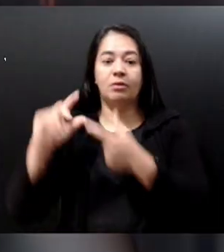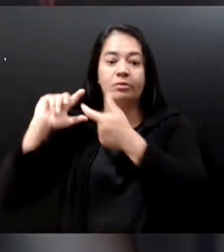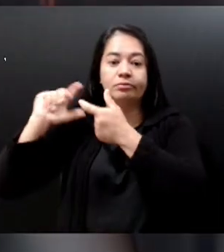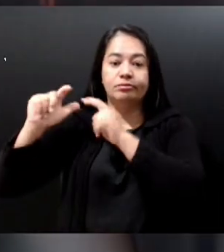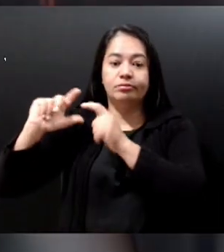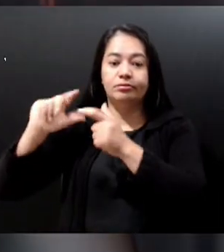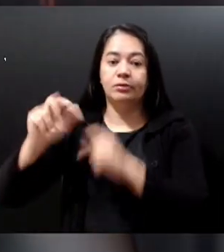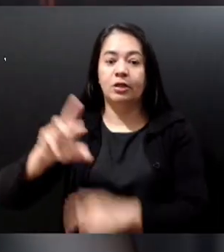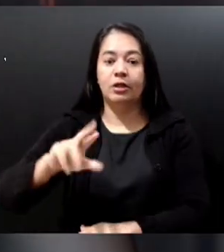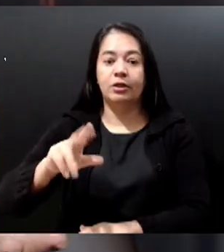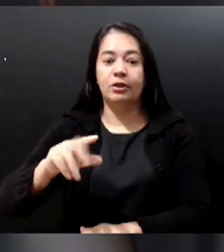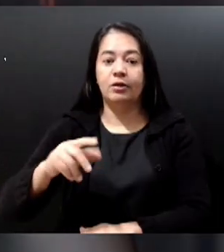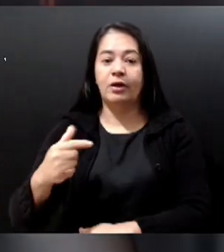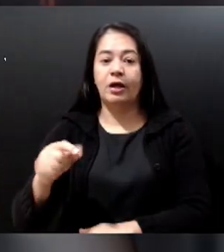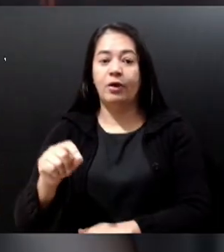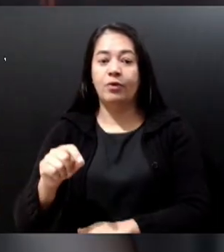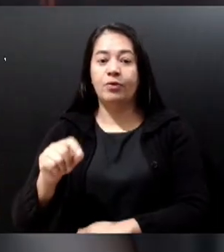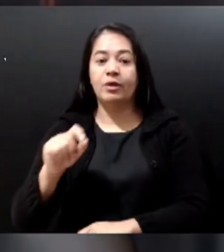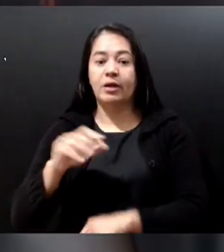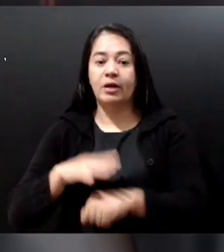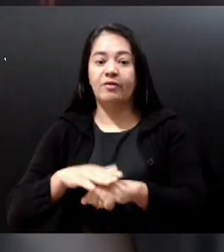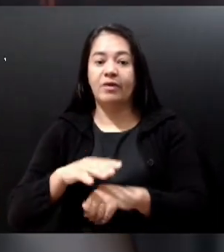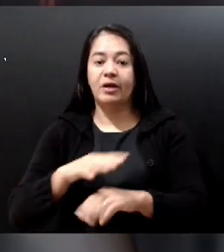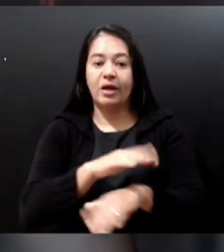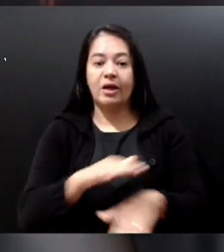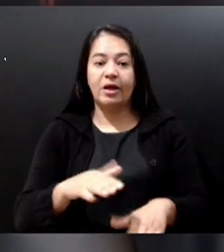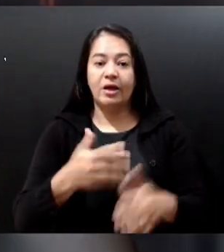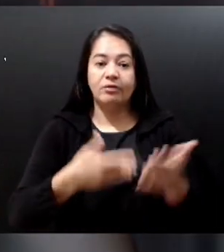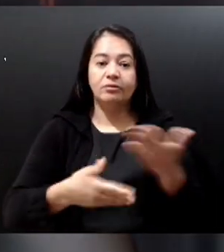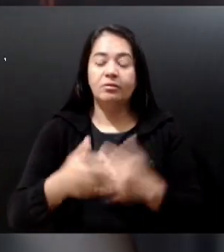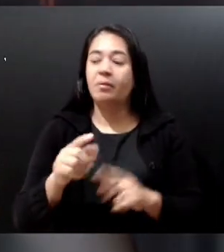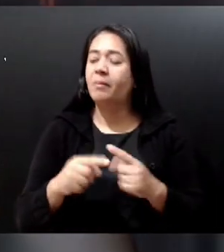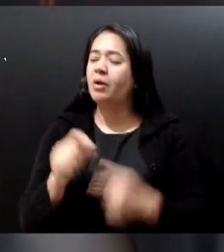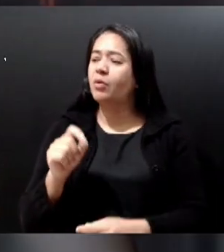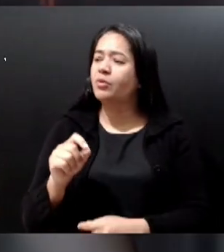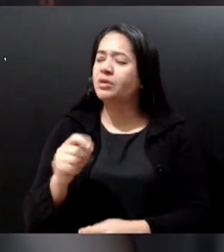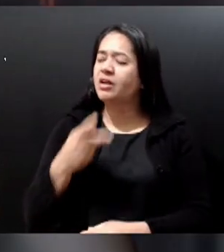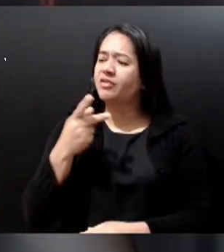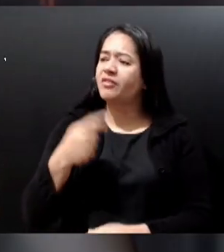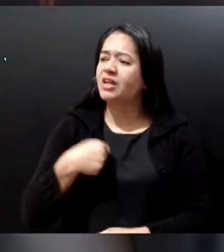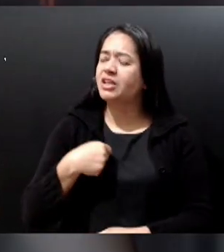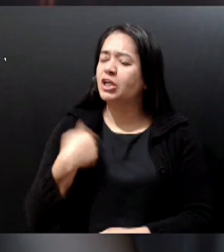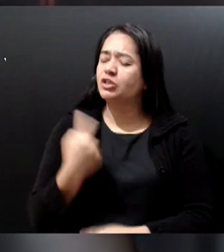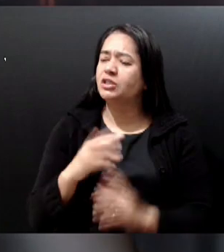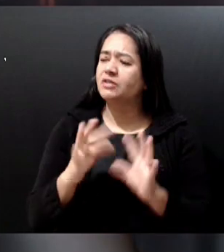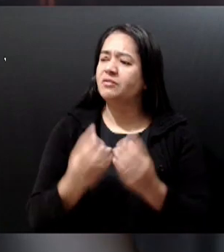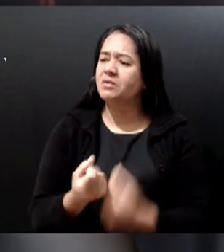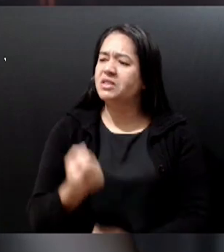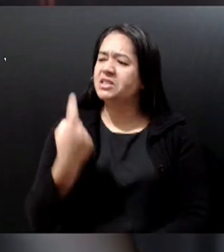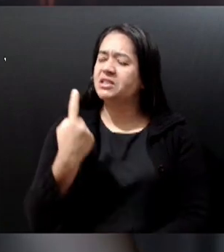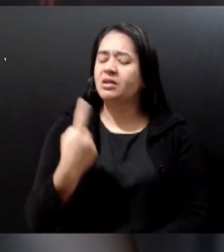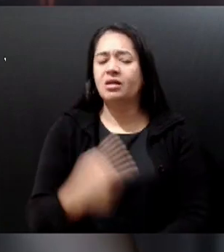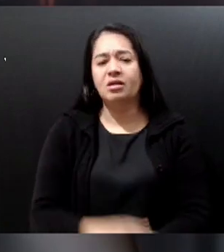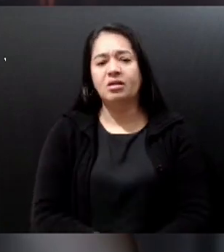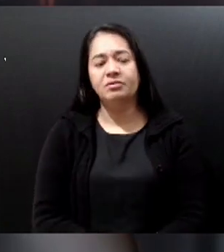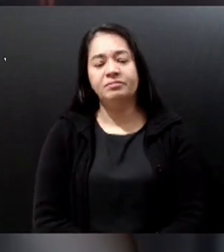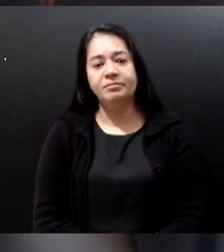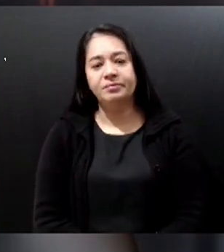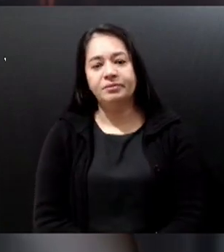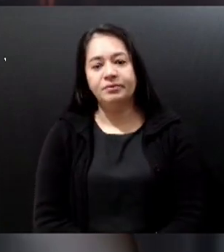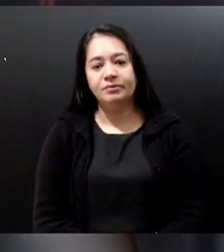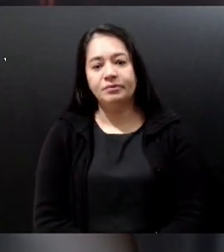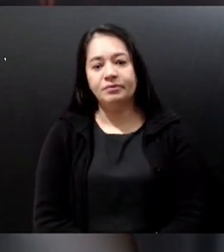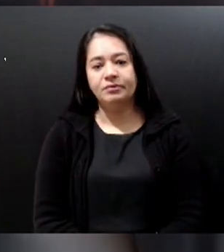dizer: "Mas por que que falaram que a nossa família é estranha?". Então elas permitem que o adulto chegue